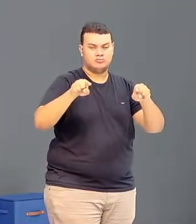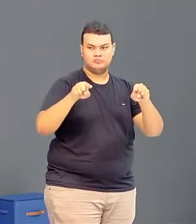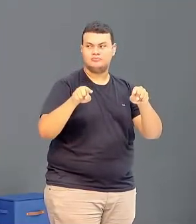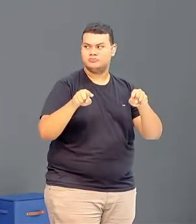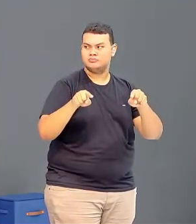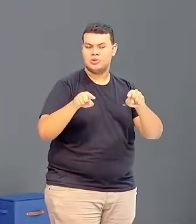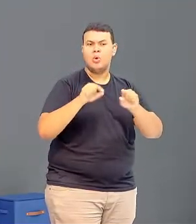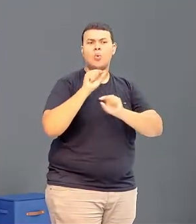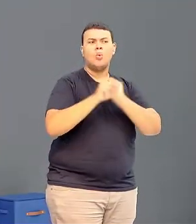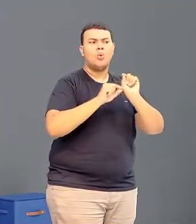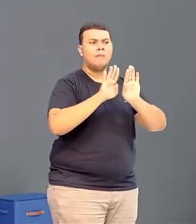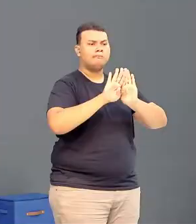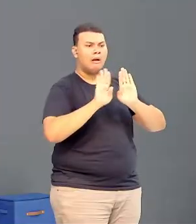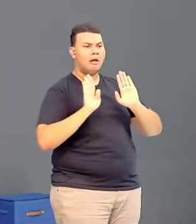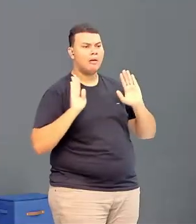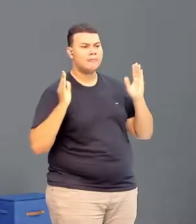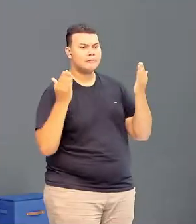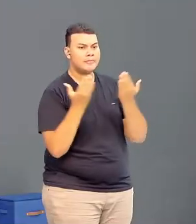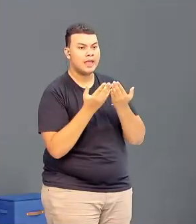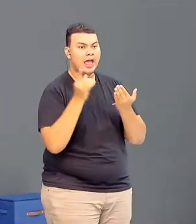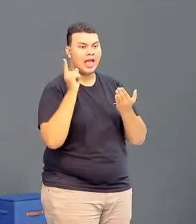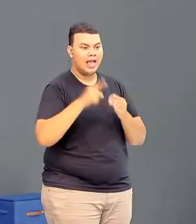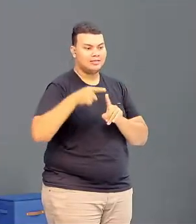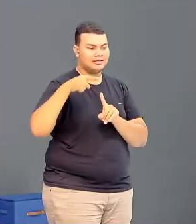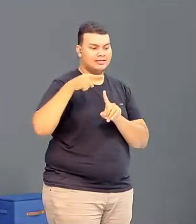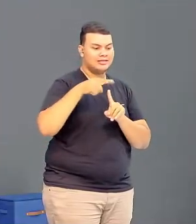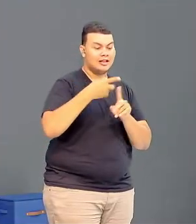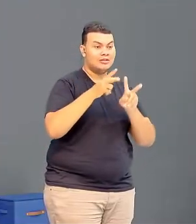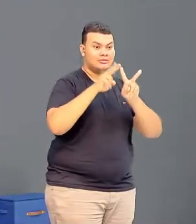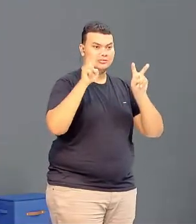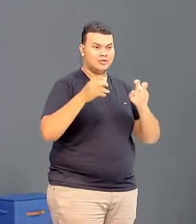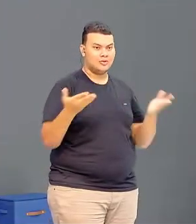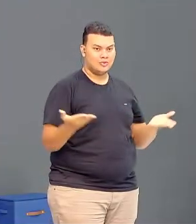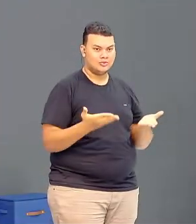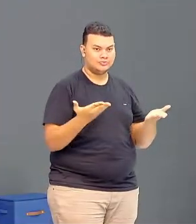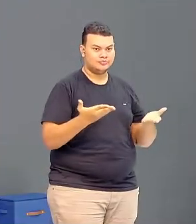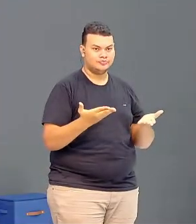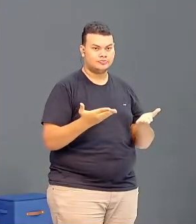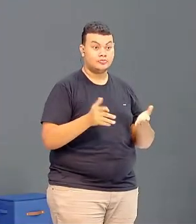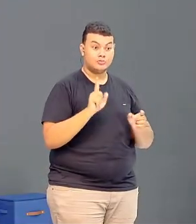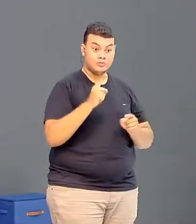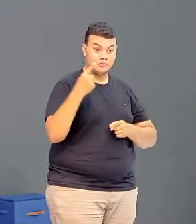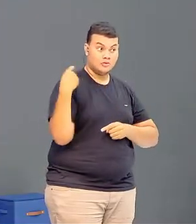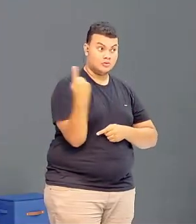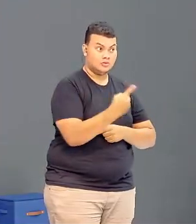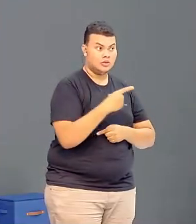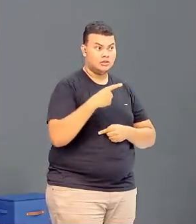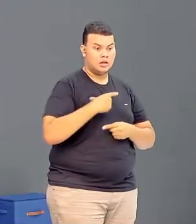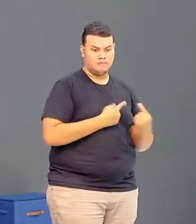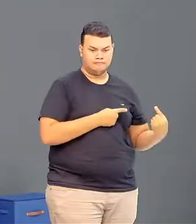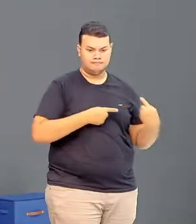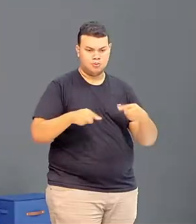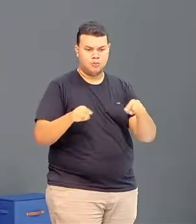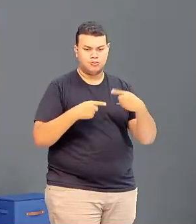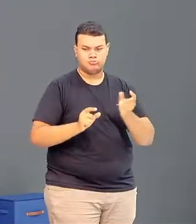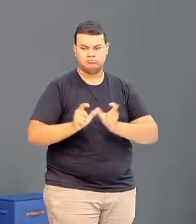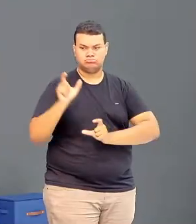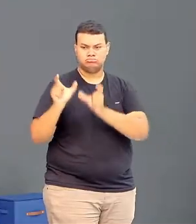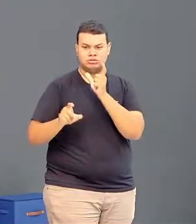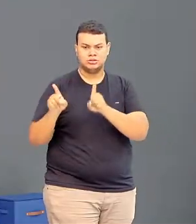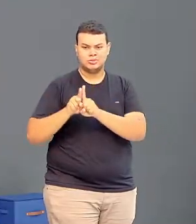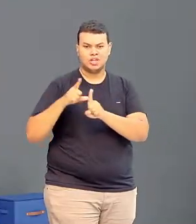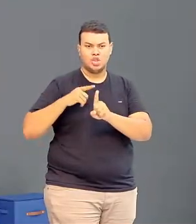fortalezas. Que fortalezas são essas? Esse é o título da mensagem de hoje. Destruímos argumentos e